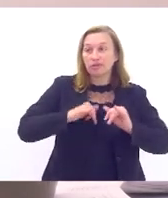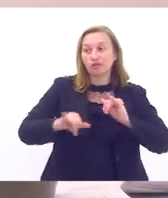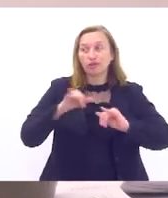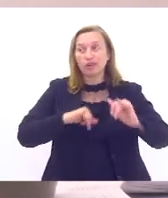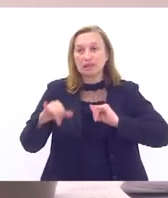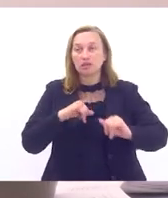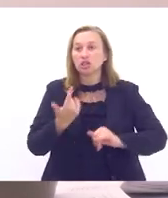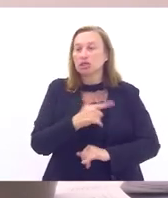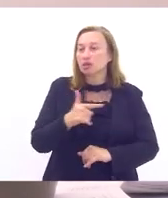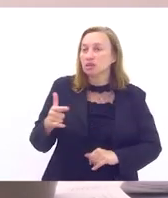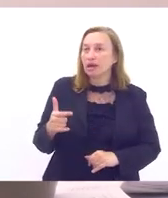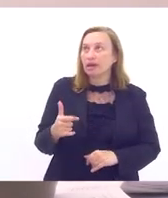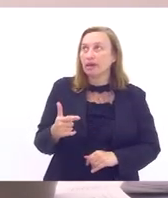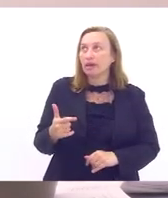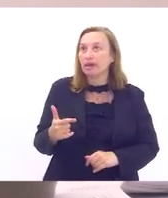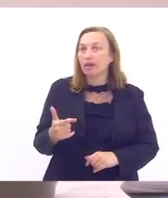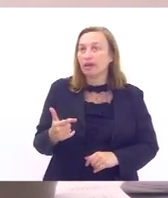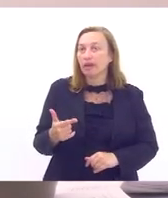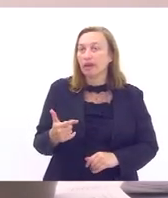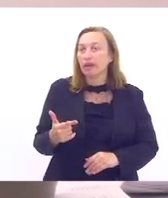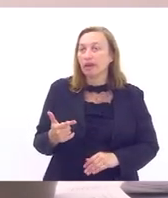tem